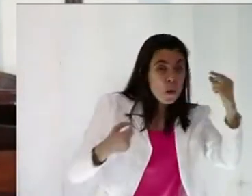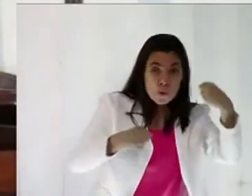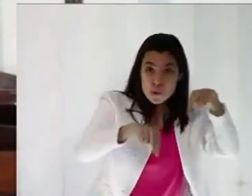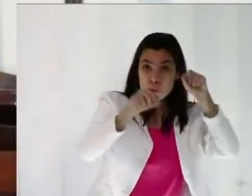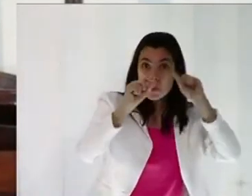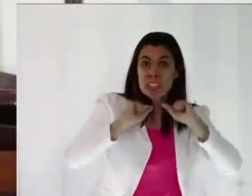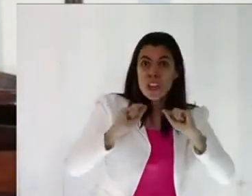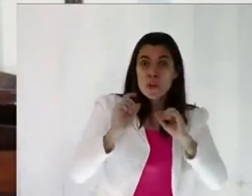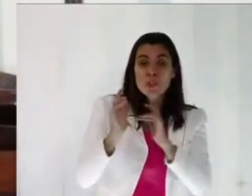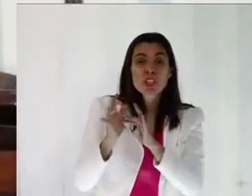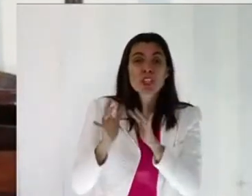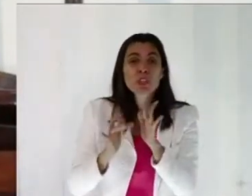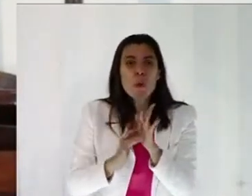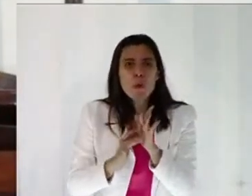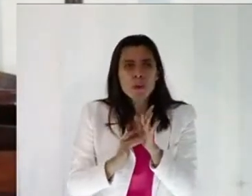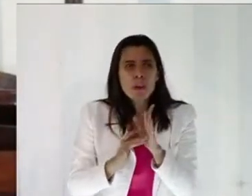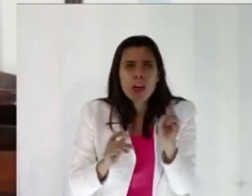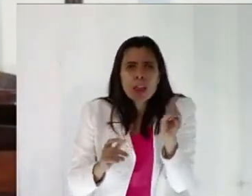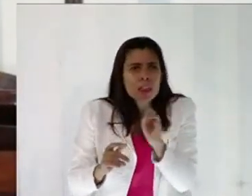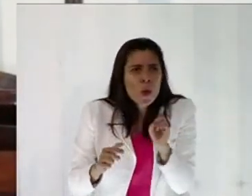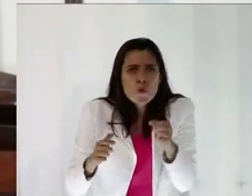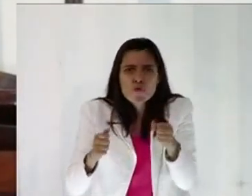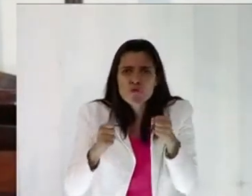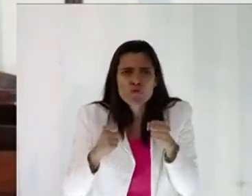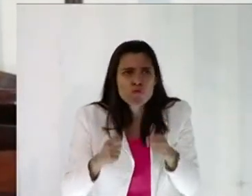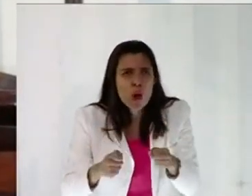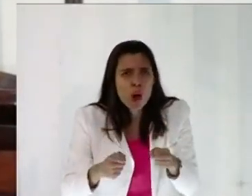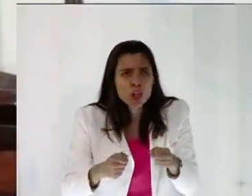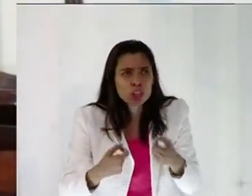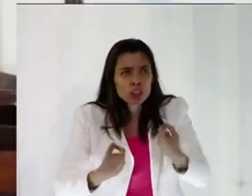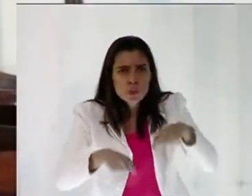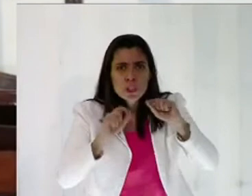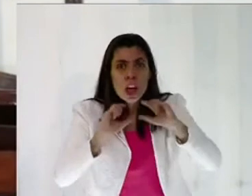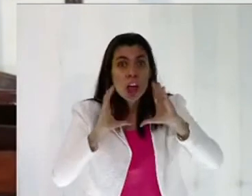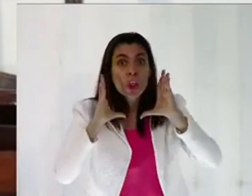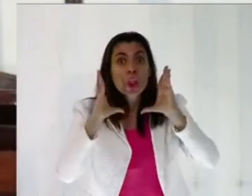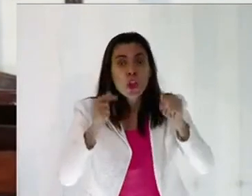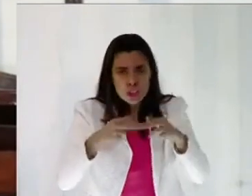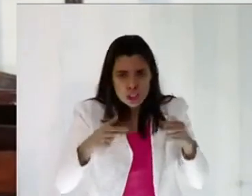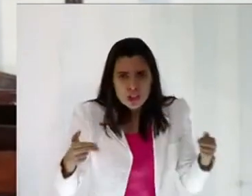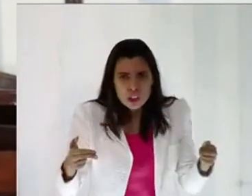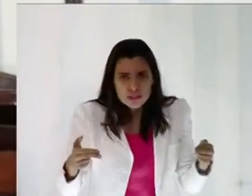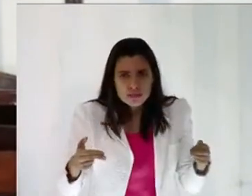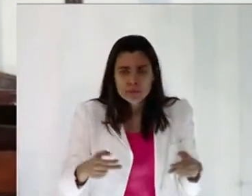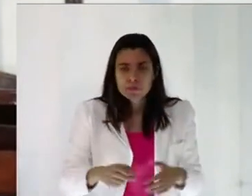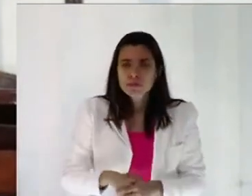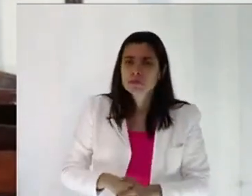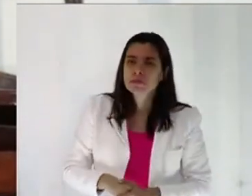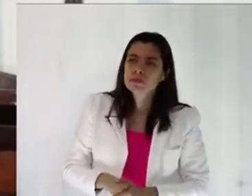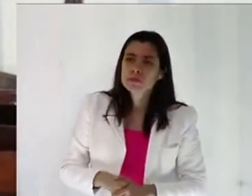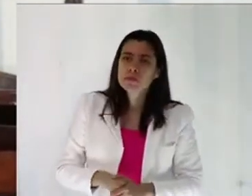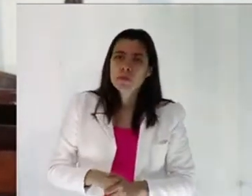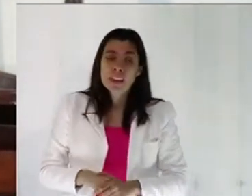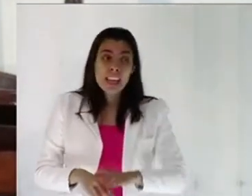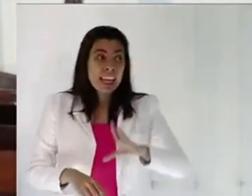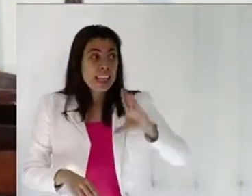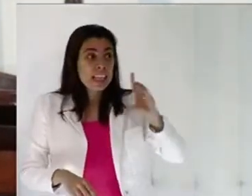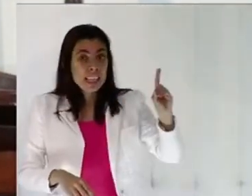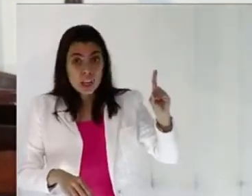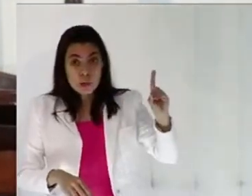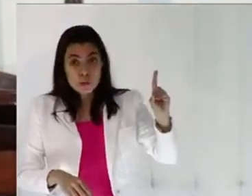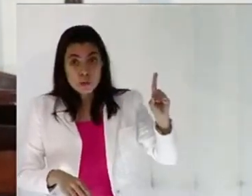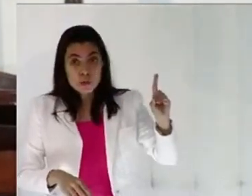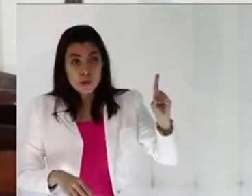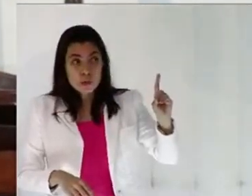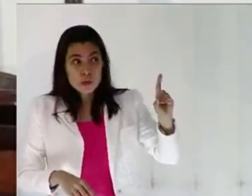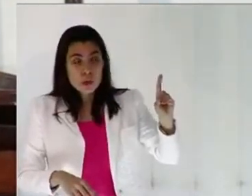letras. Deus não poupou o seu Filho. Deus não impediu Jesus de ir à